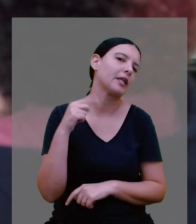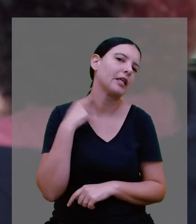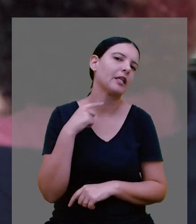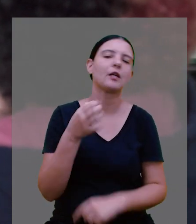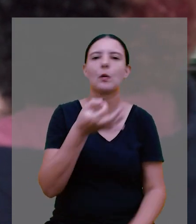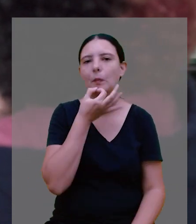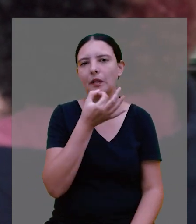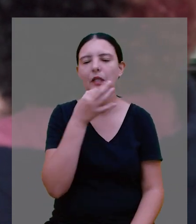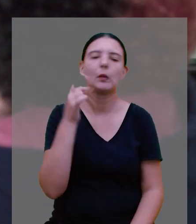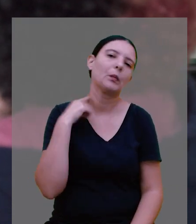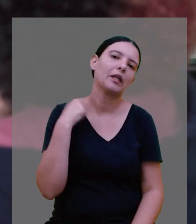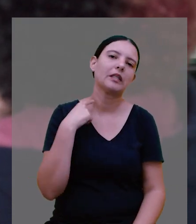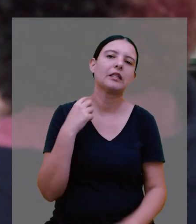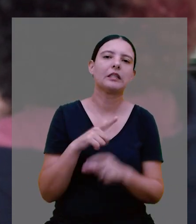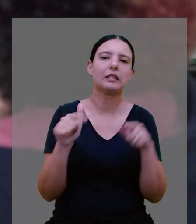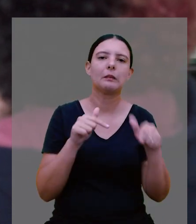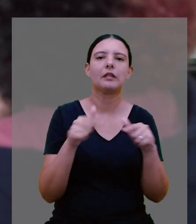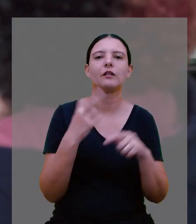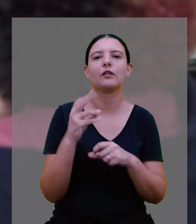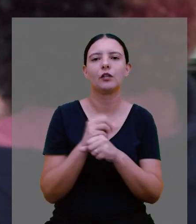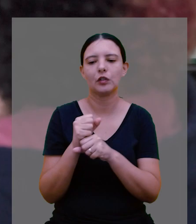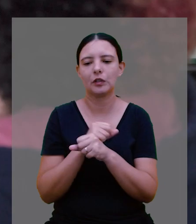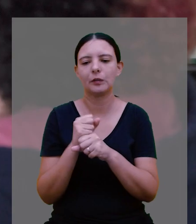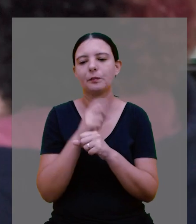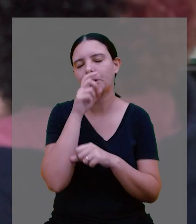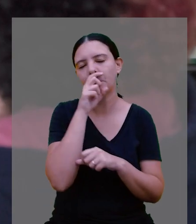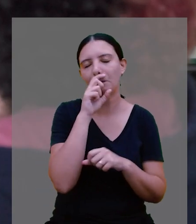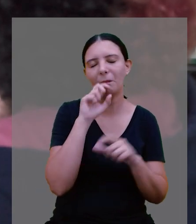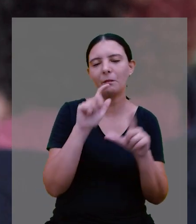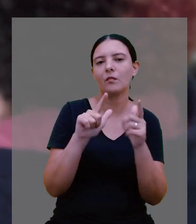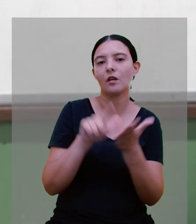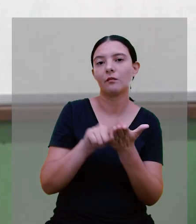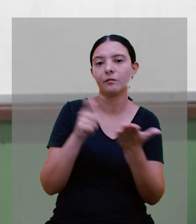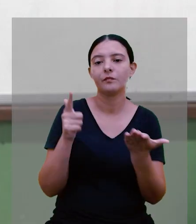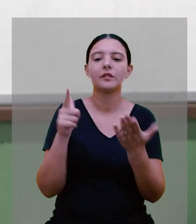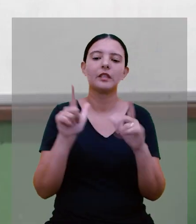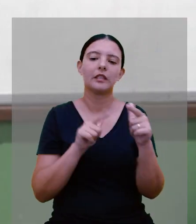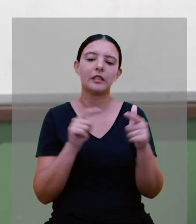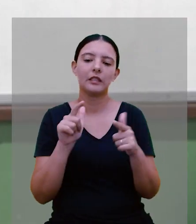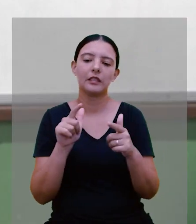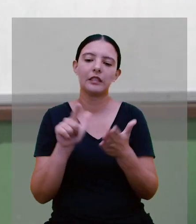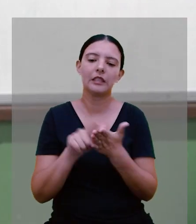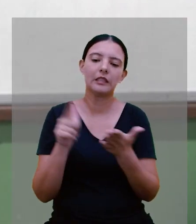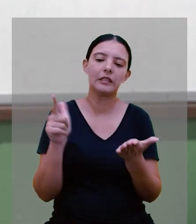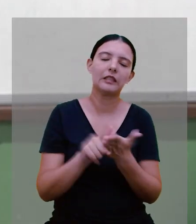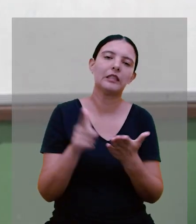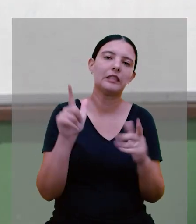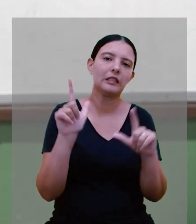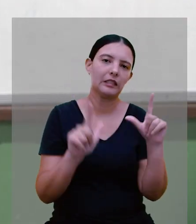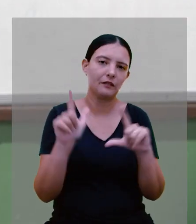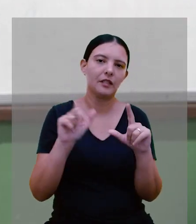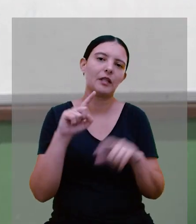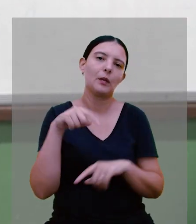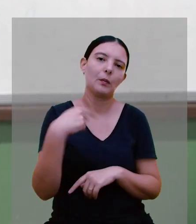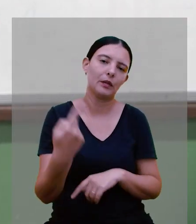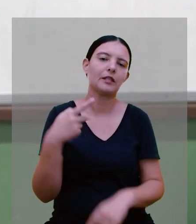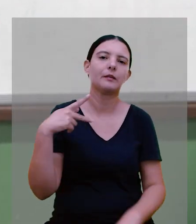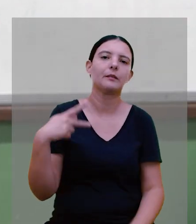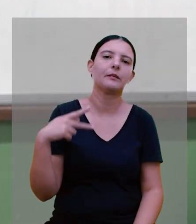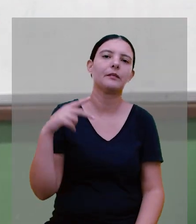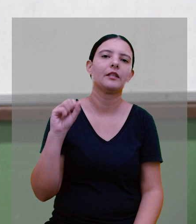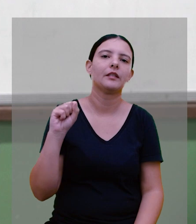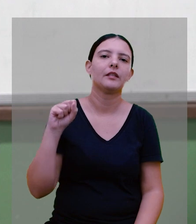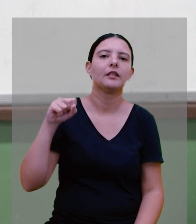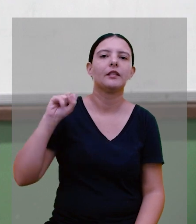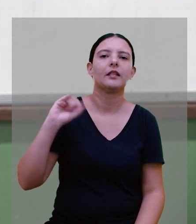Opinião Minas, trabalhei 20 anos como jornalista de televisão. Depois eu resolvi ser psicanalista, que é a profissão que eu faço